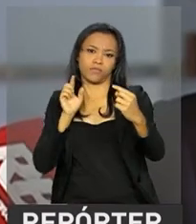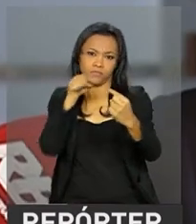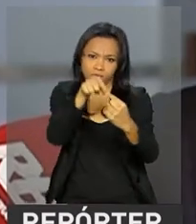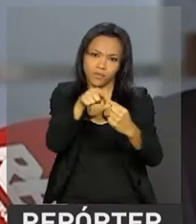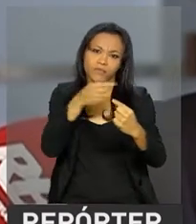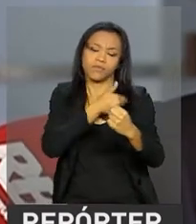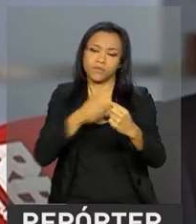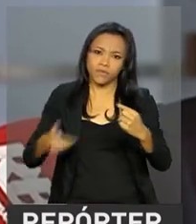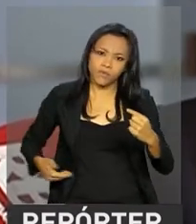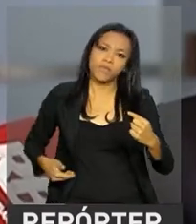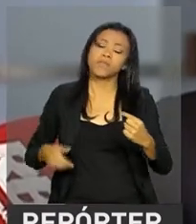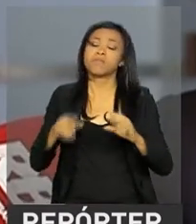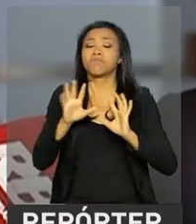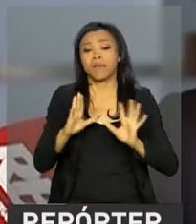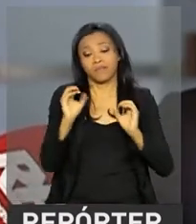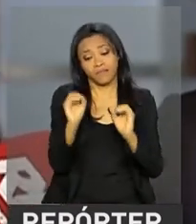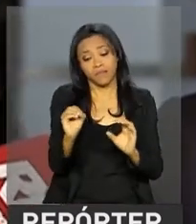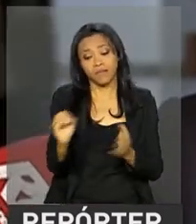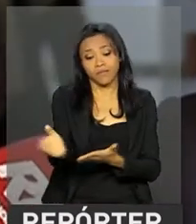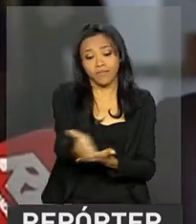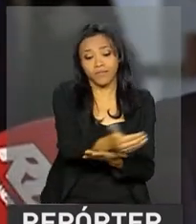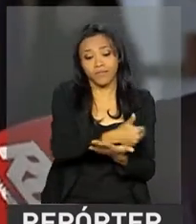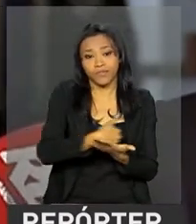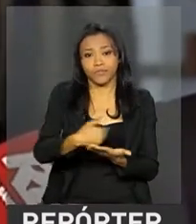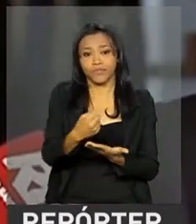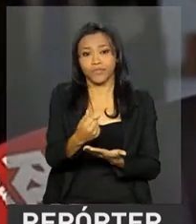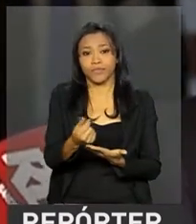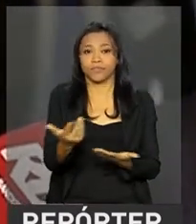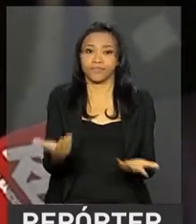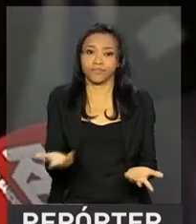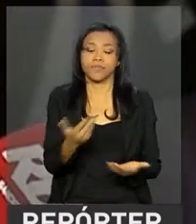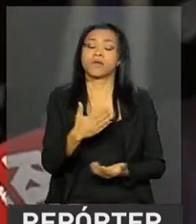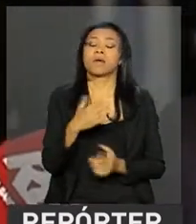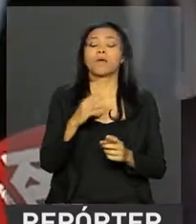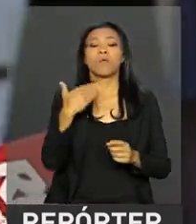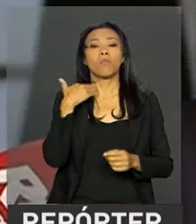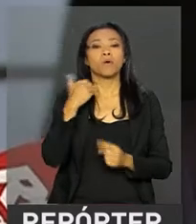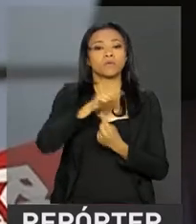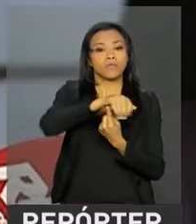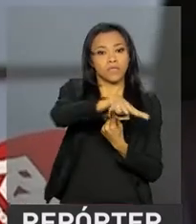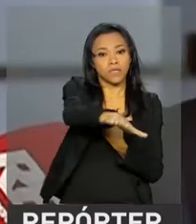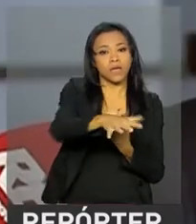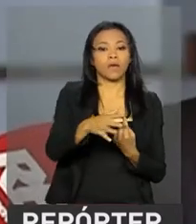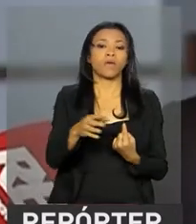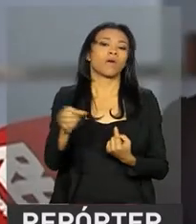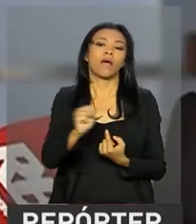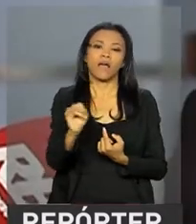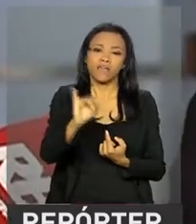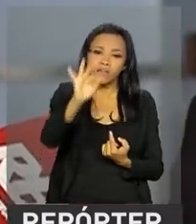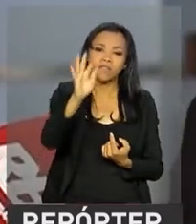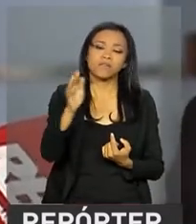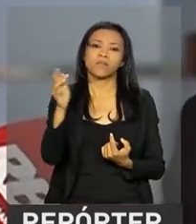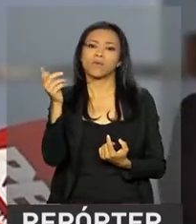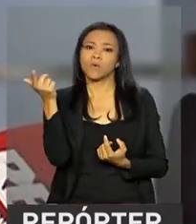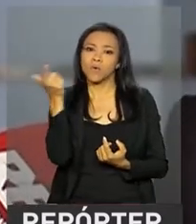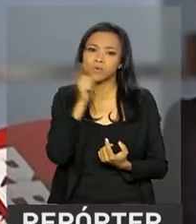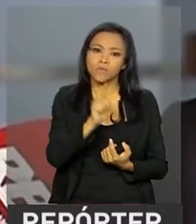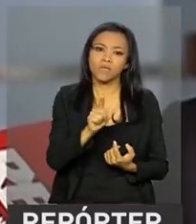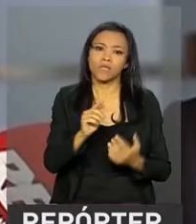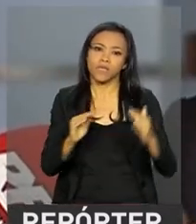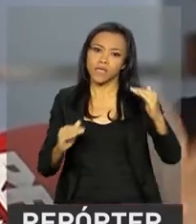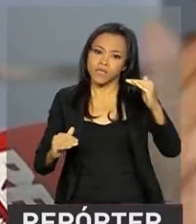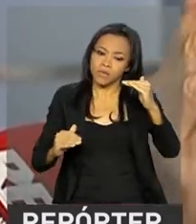aí de arrecadação, mas evidentemente, segundo as projeções do Banco Central, a inflação volta a convergir para a meta, né?